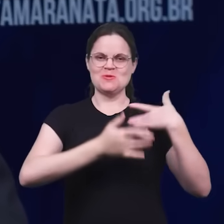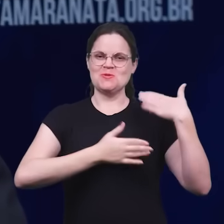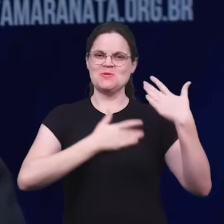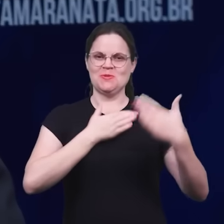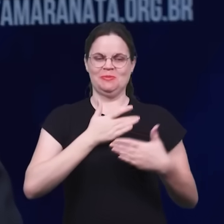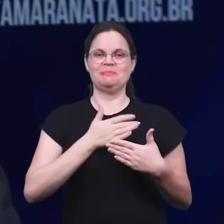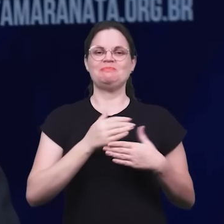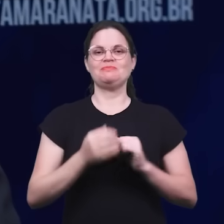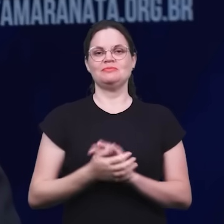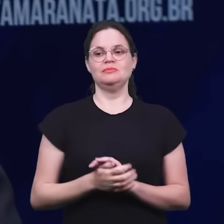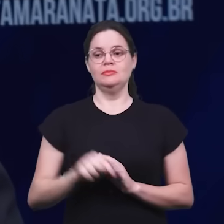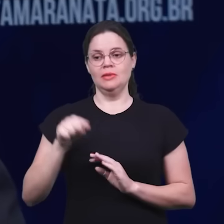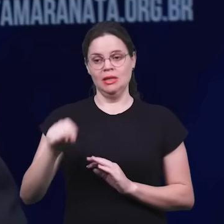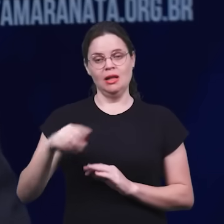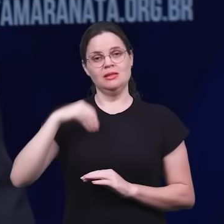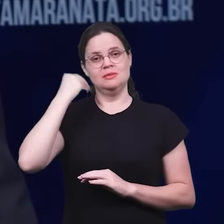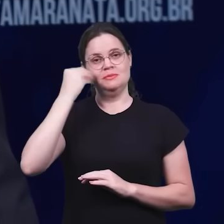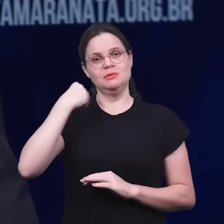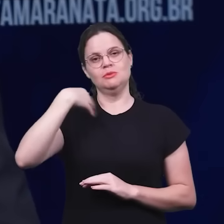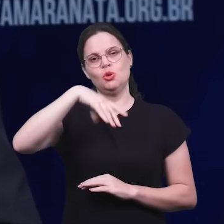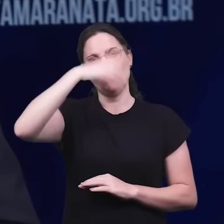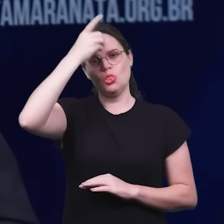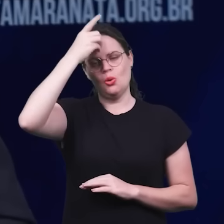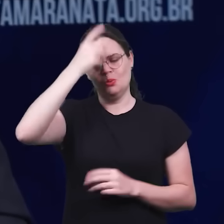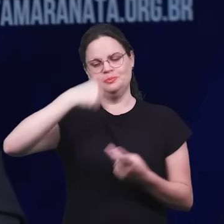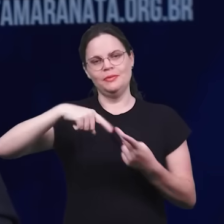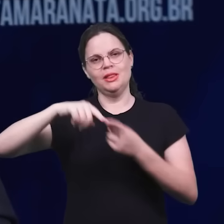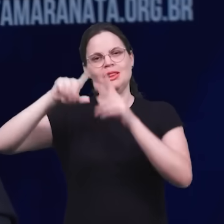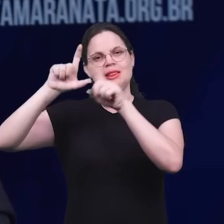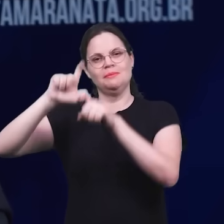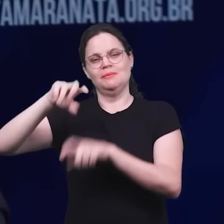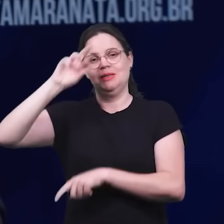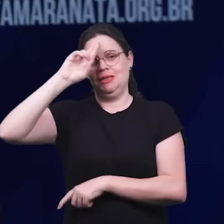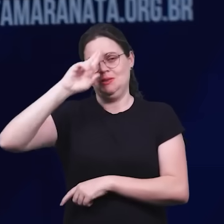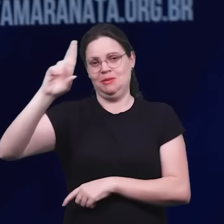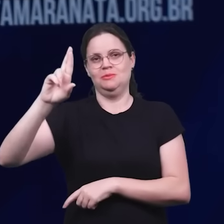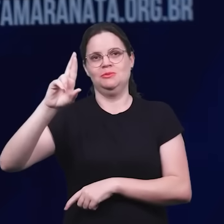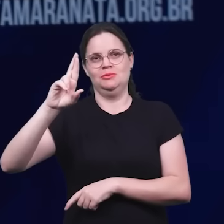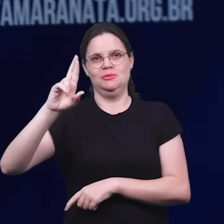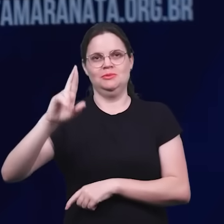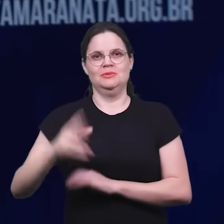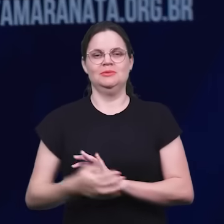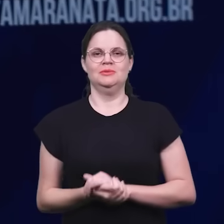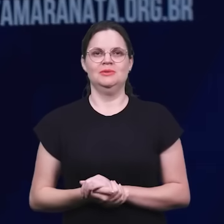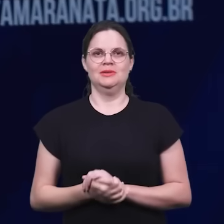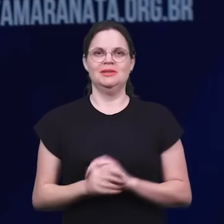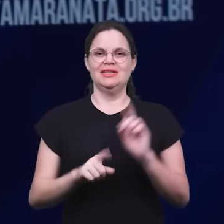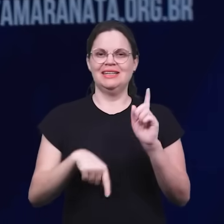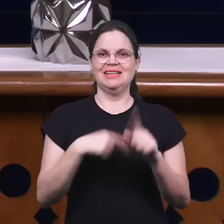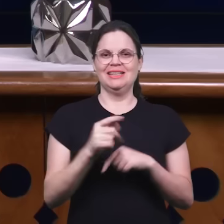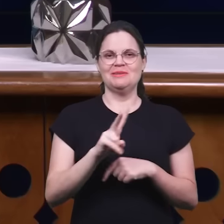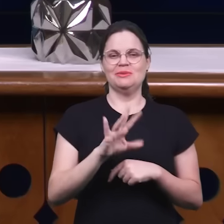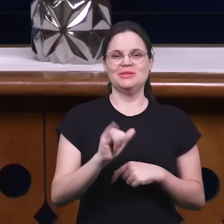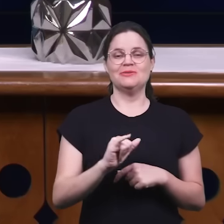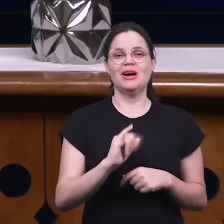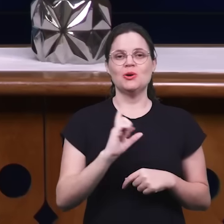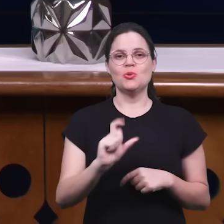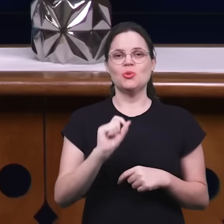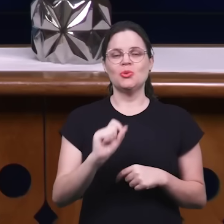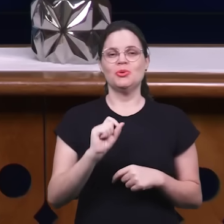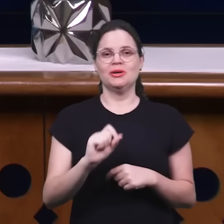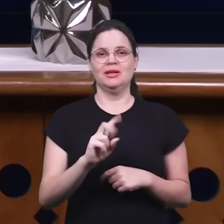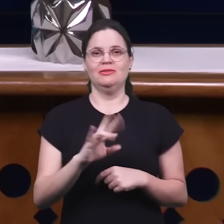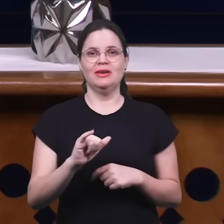Vai viver os dons espirituais, vai viver a dependência do Senhor e agora ele vai viver esse mistério